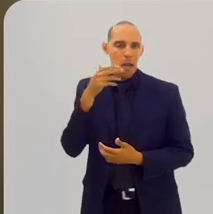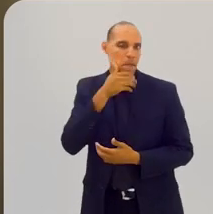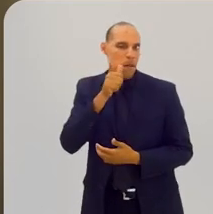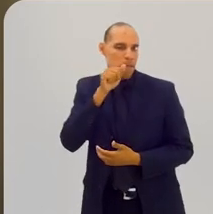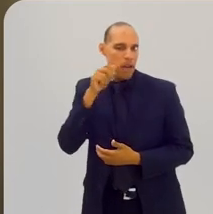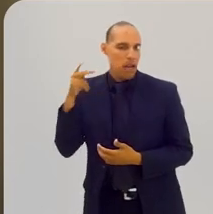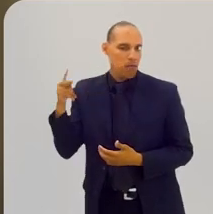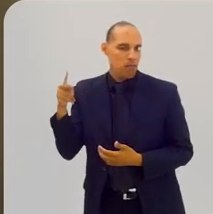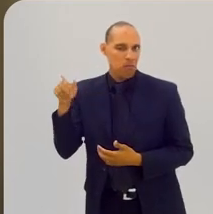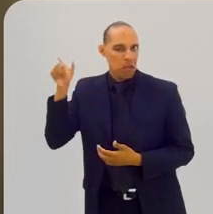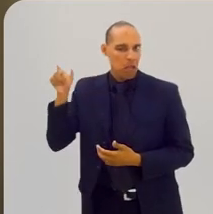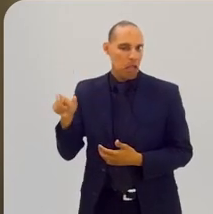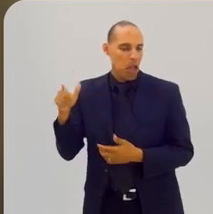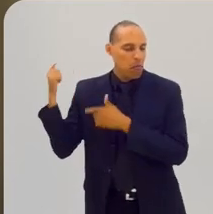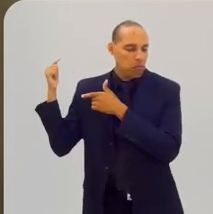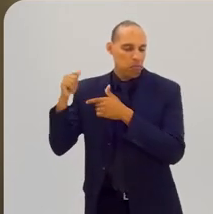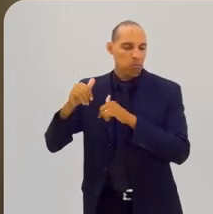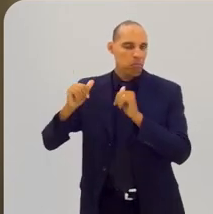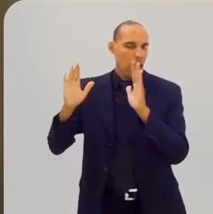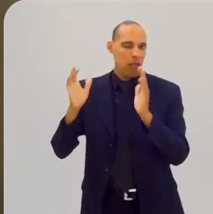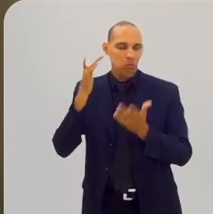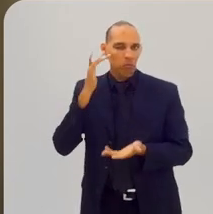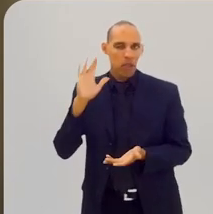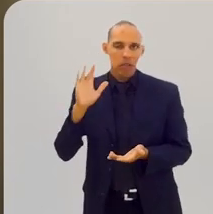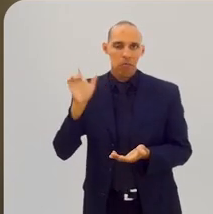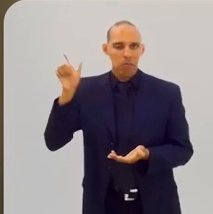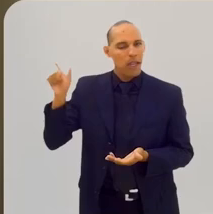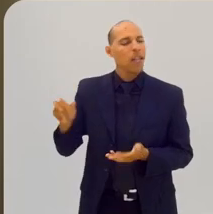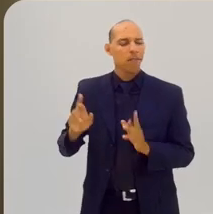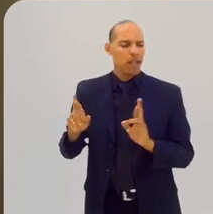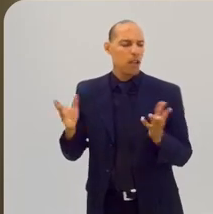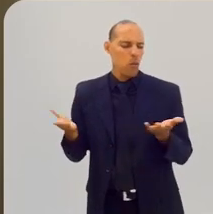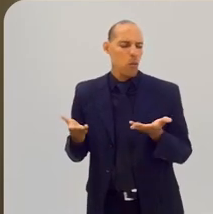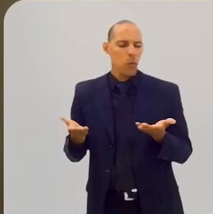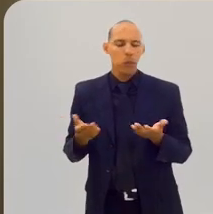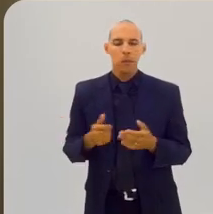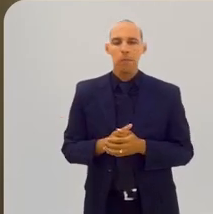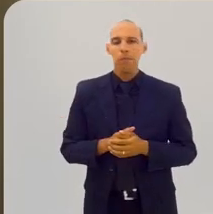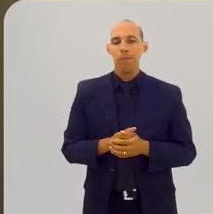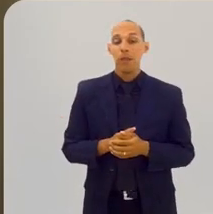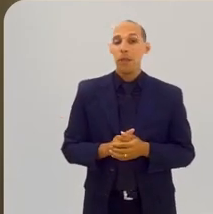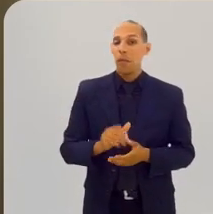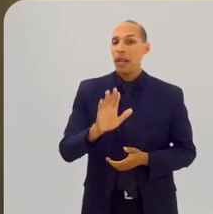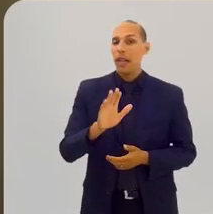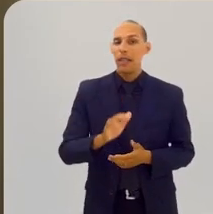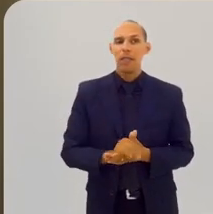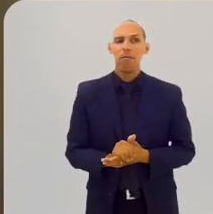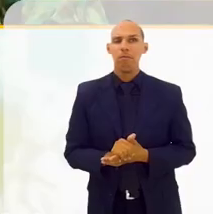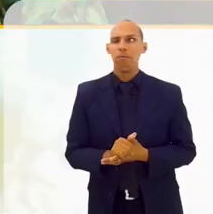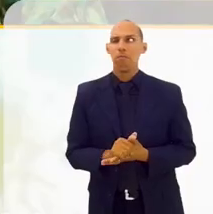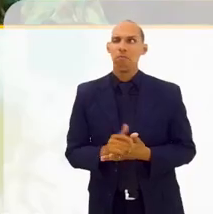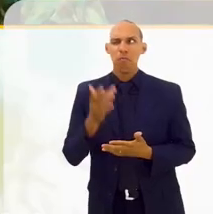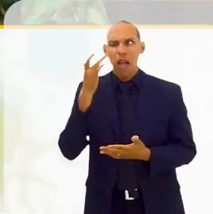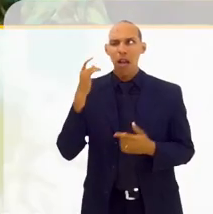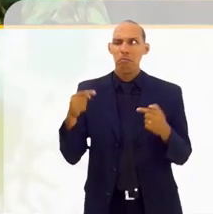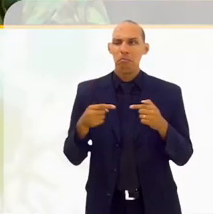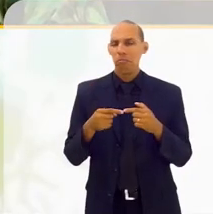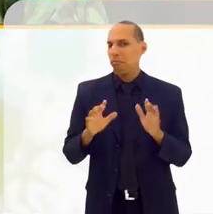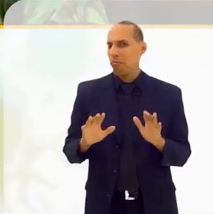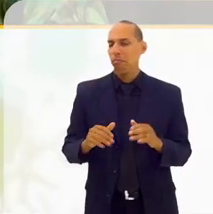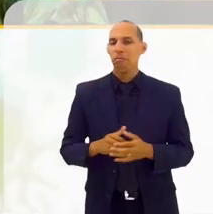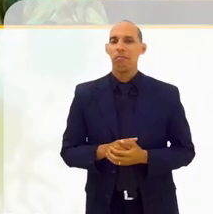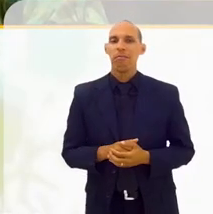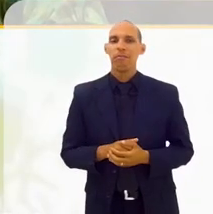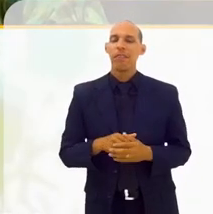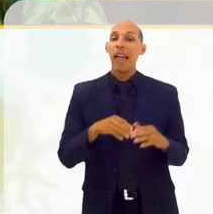do meu pai que levaram você mais um pouco conservador hoje em dia tá bem diferente mas eu acho que é